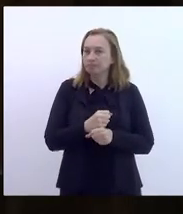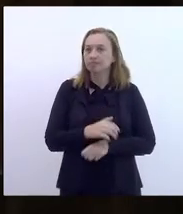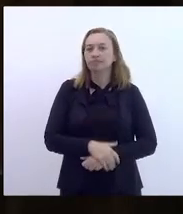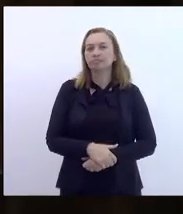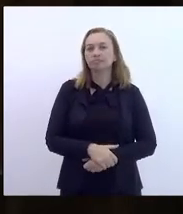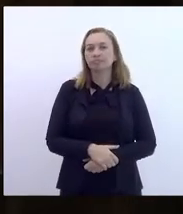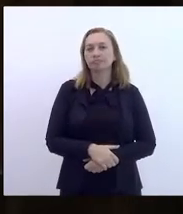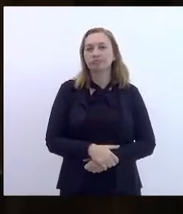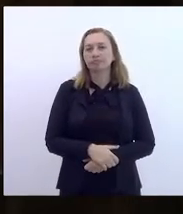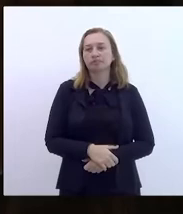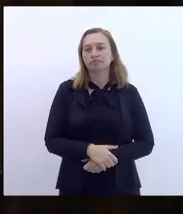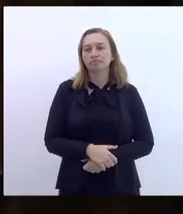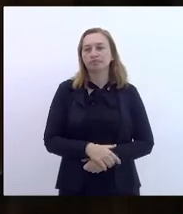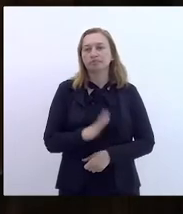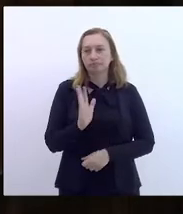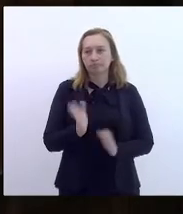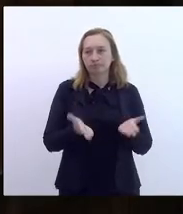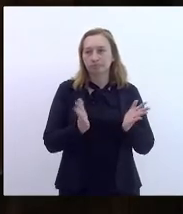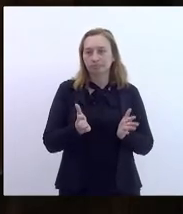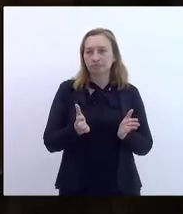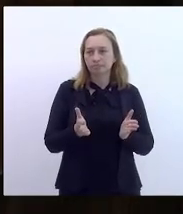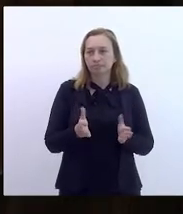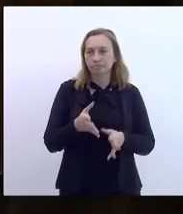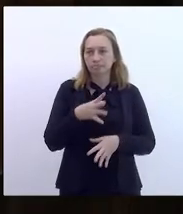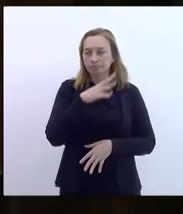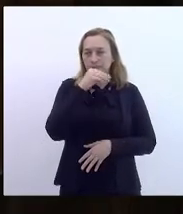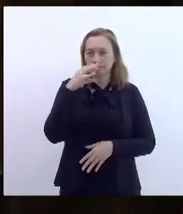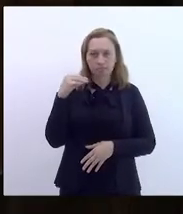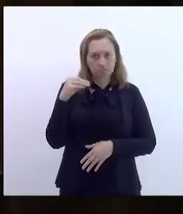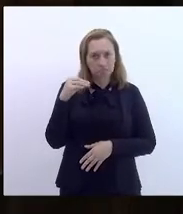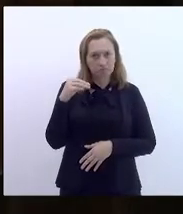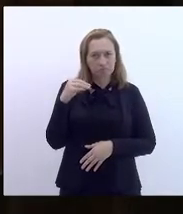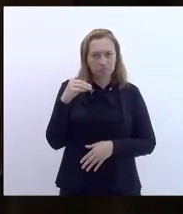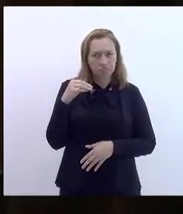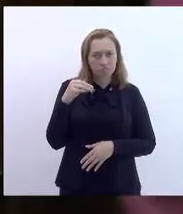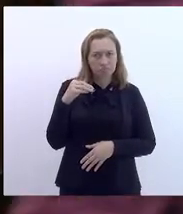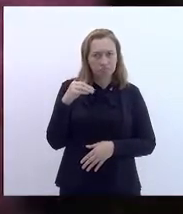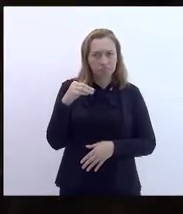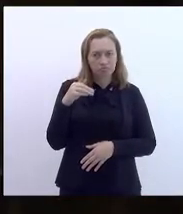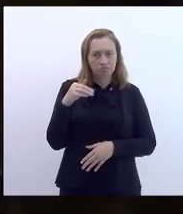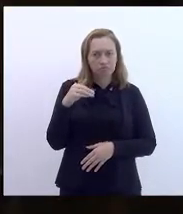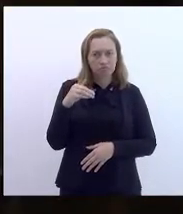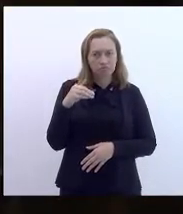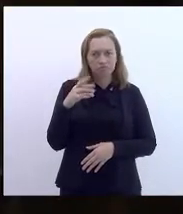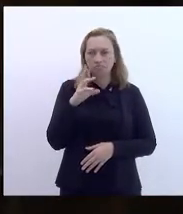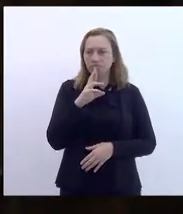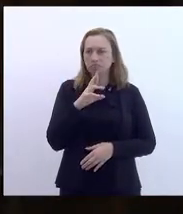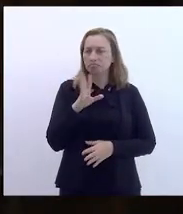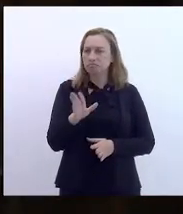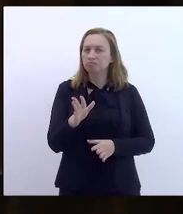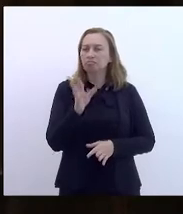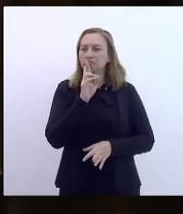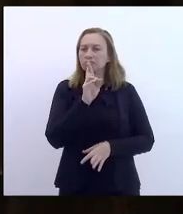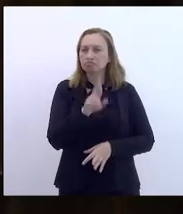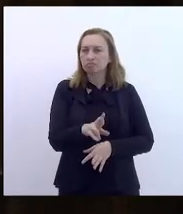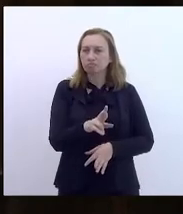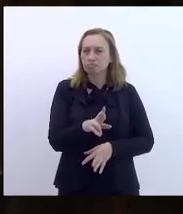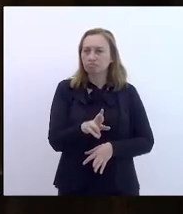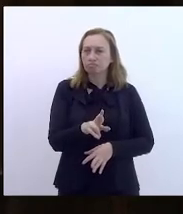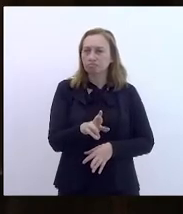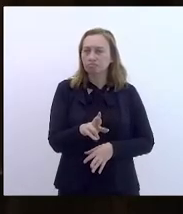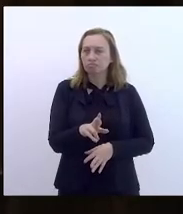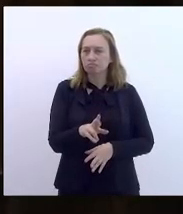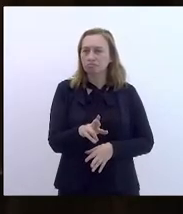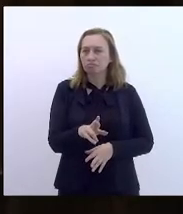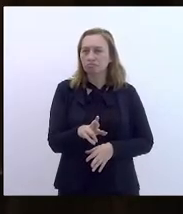anos ou seja já está na adolescência já está na inteligência o resultado do